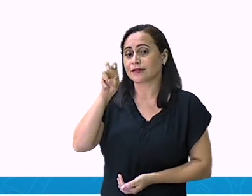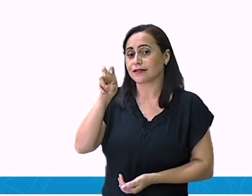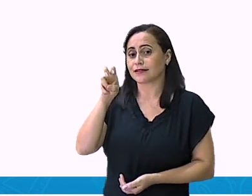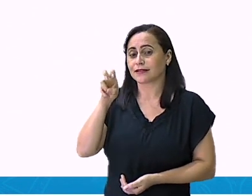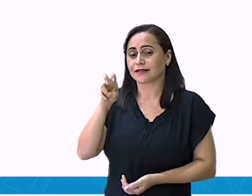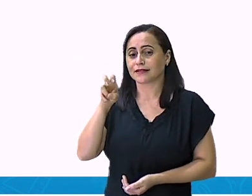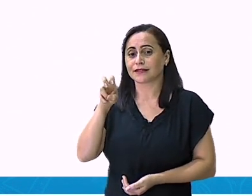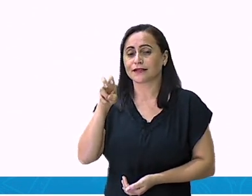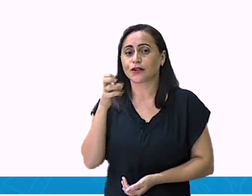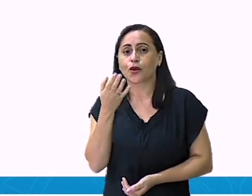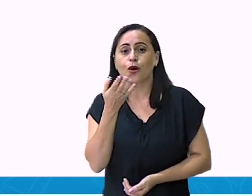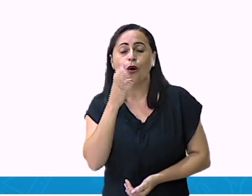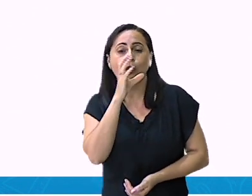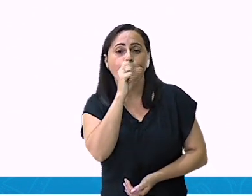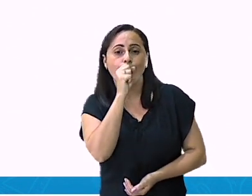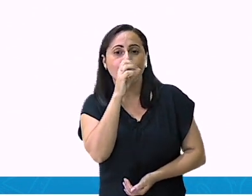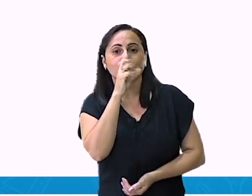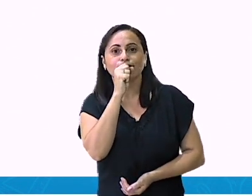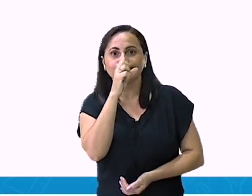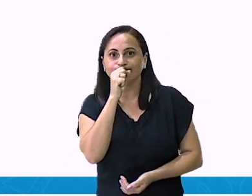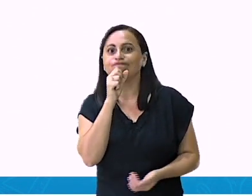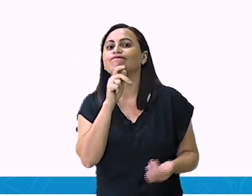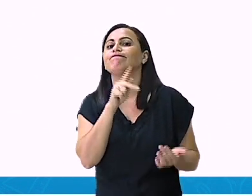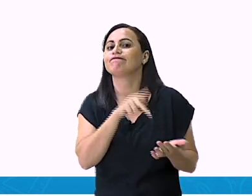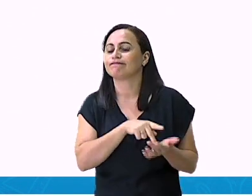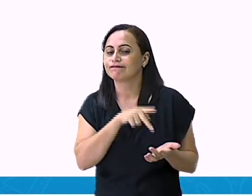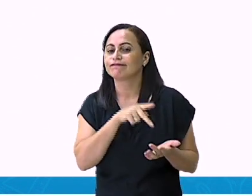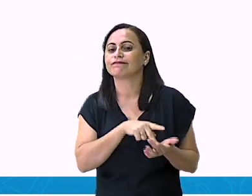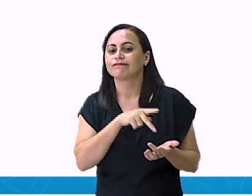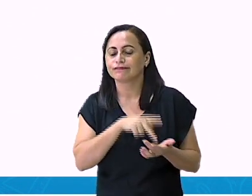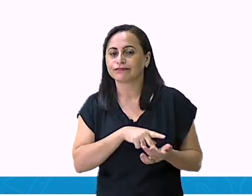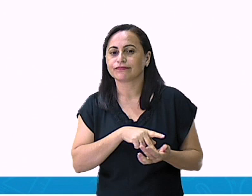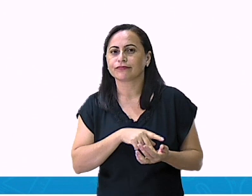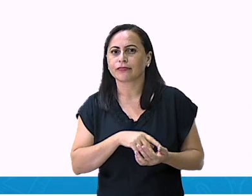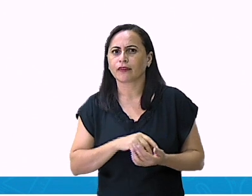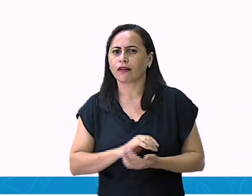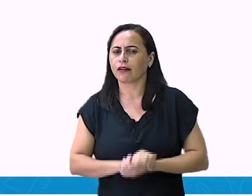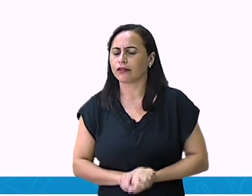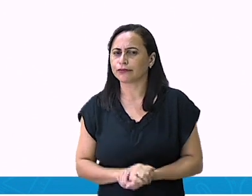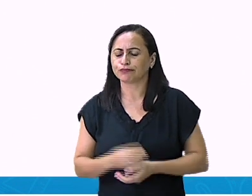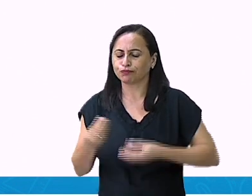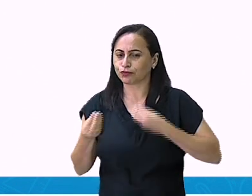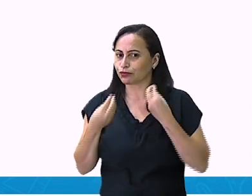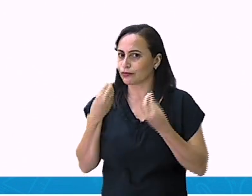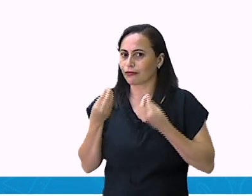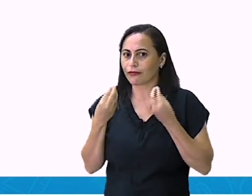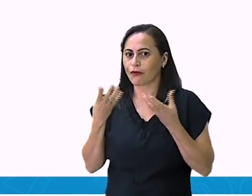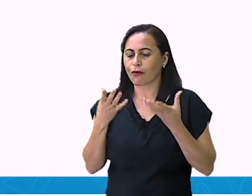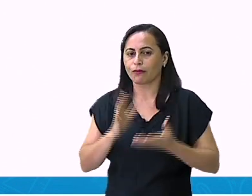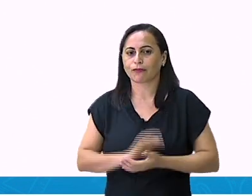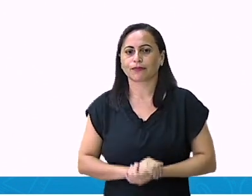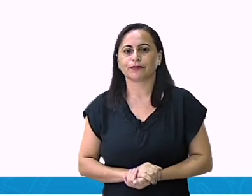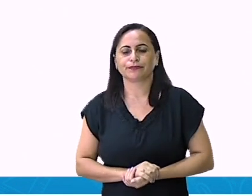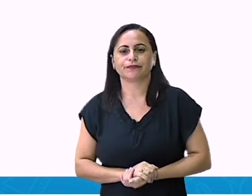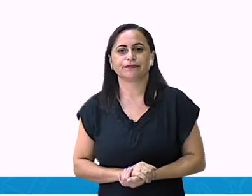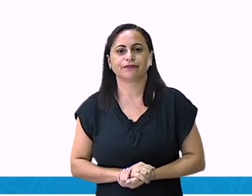laranjas. Isso mesmo, crianças. Cinco laranjas. Pode uma coisa dessa?